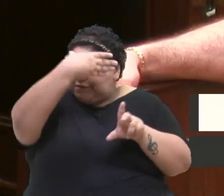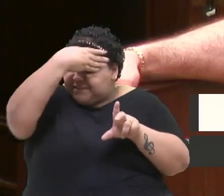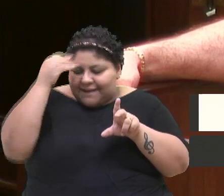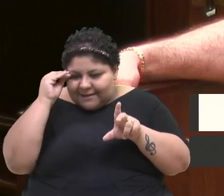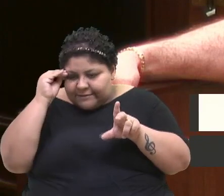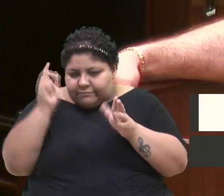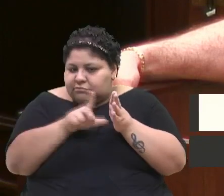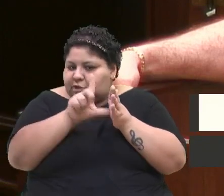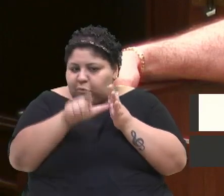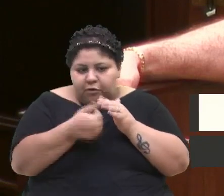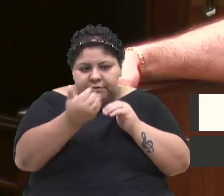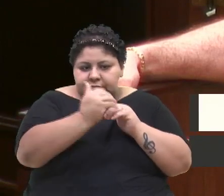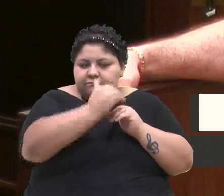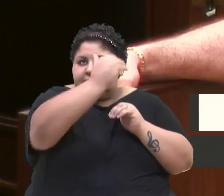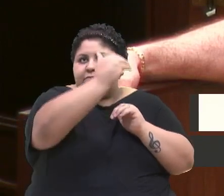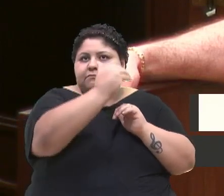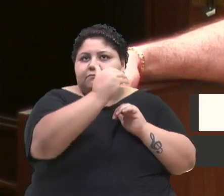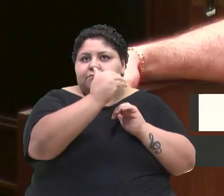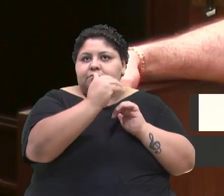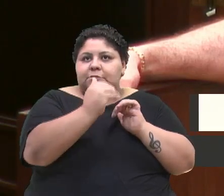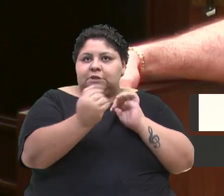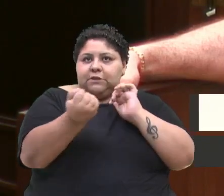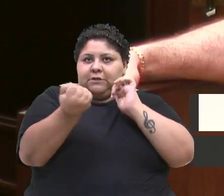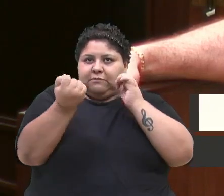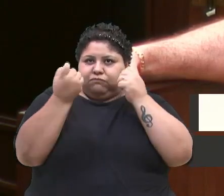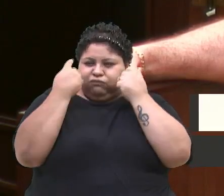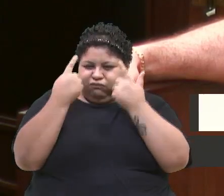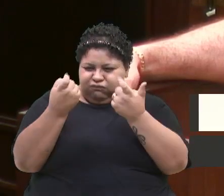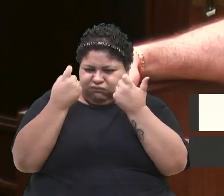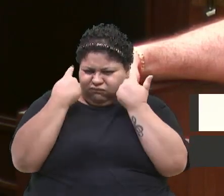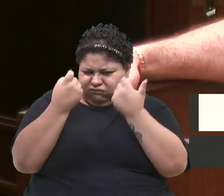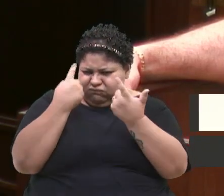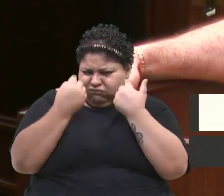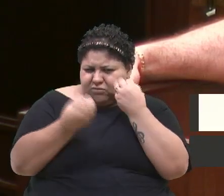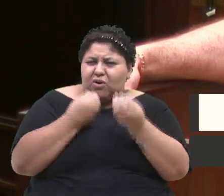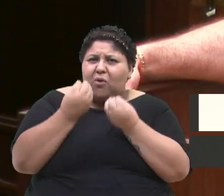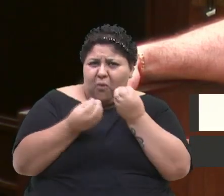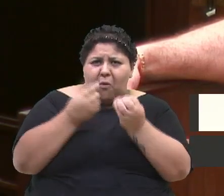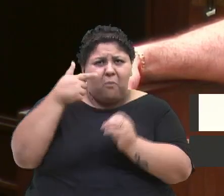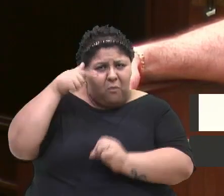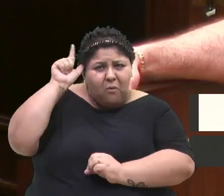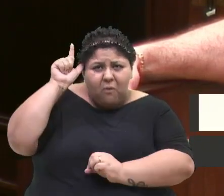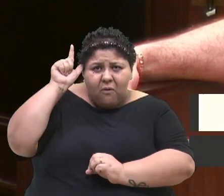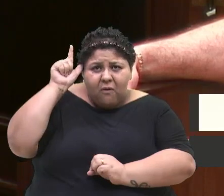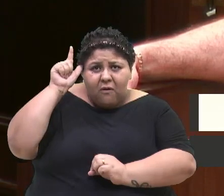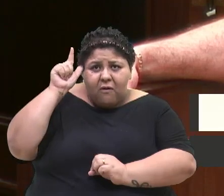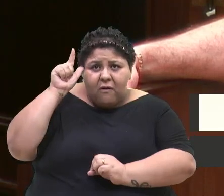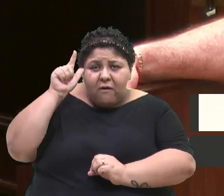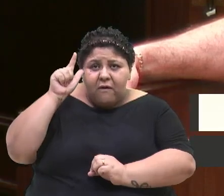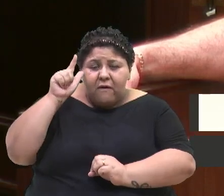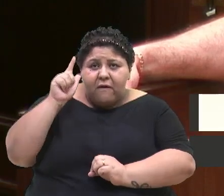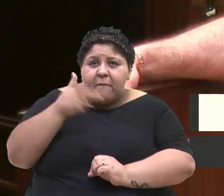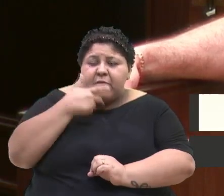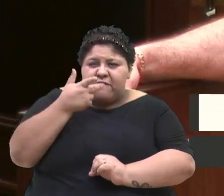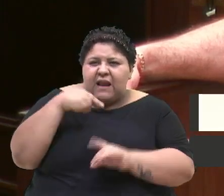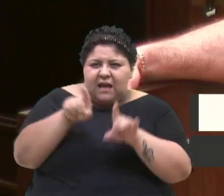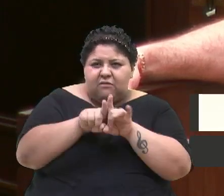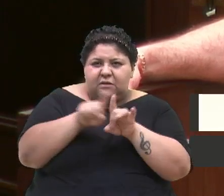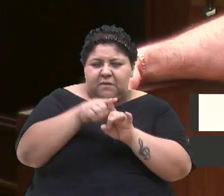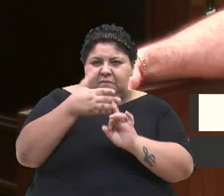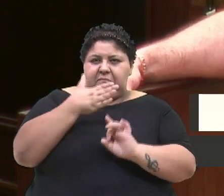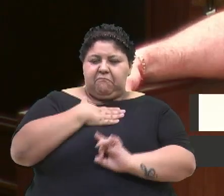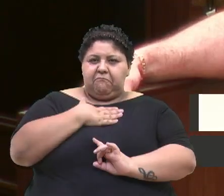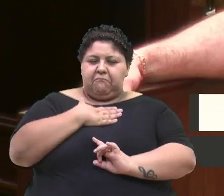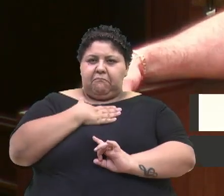tendo mais agressores, como foi o fato de ontem, como me relataram também em redes sociais,